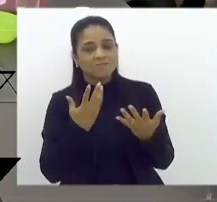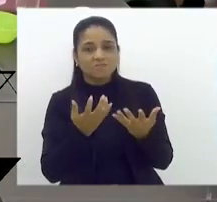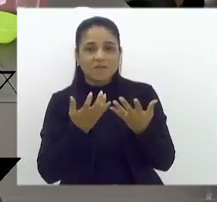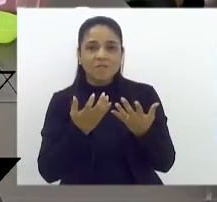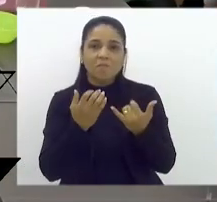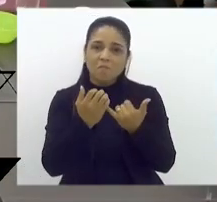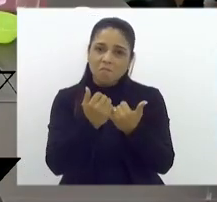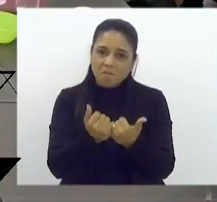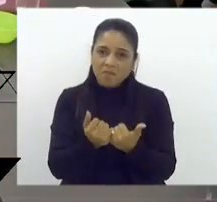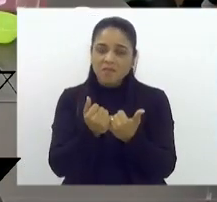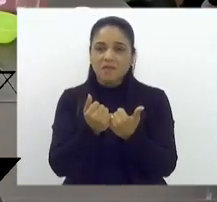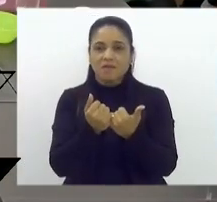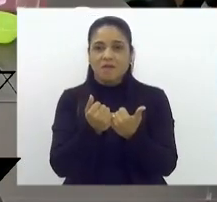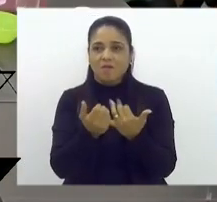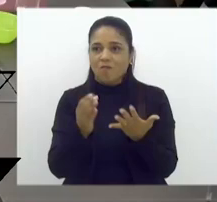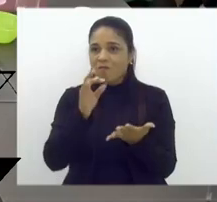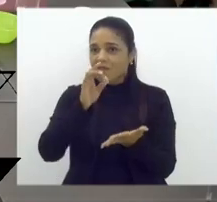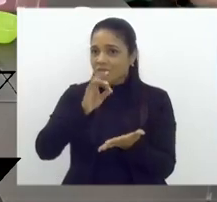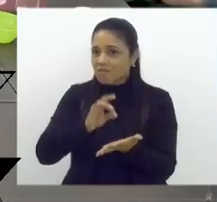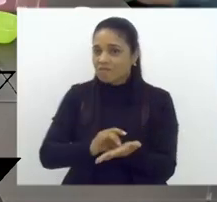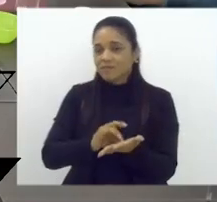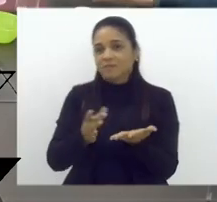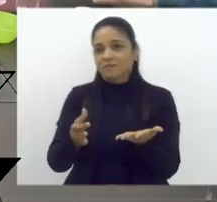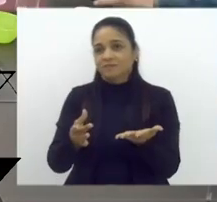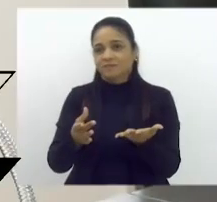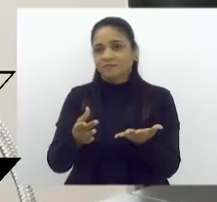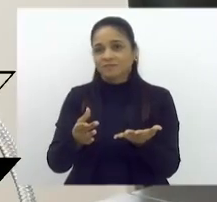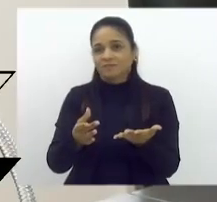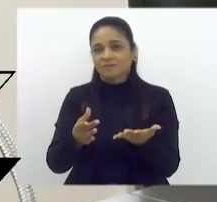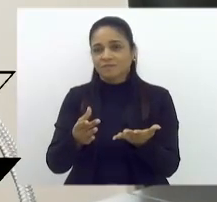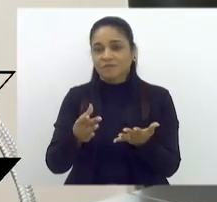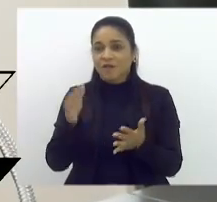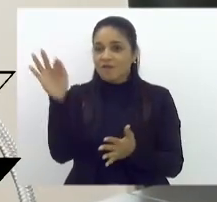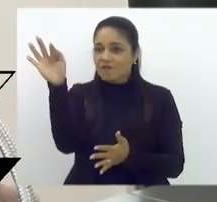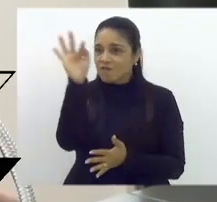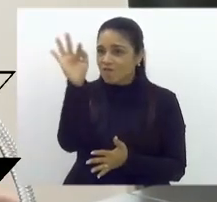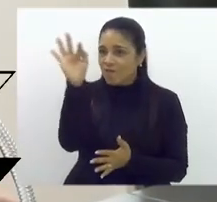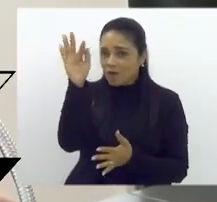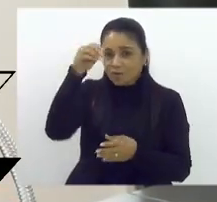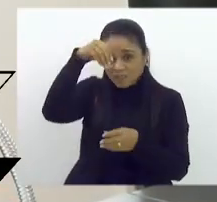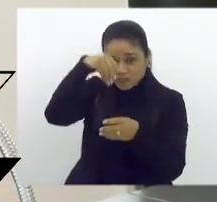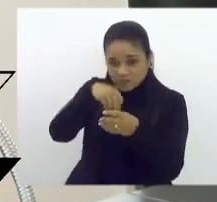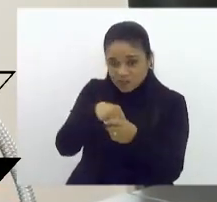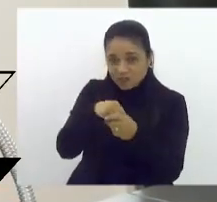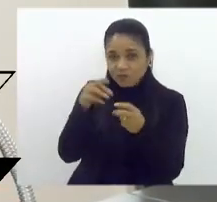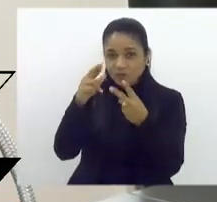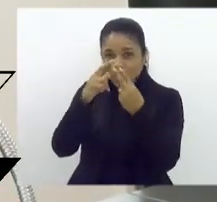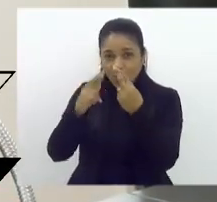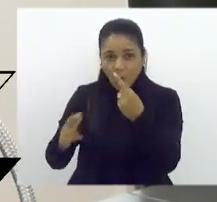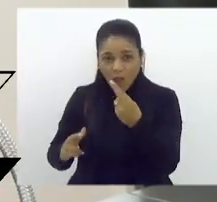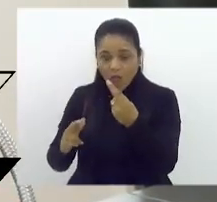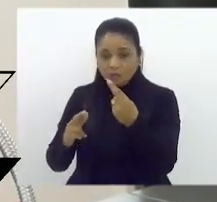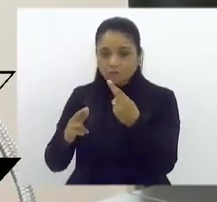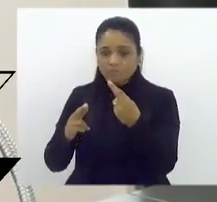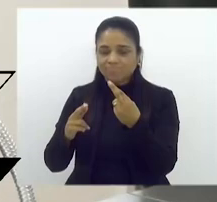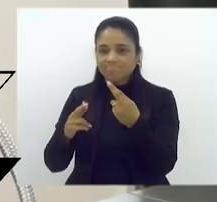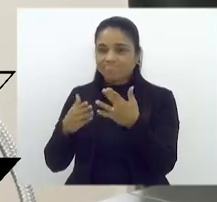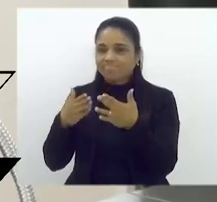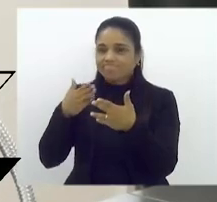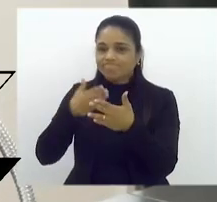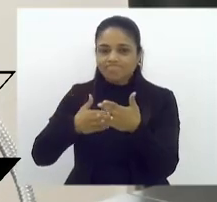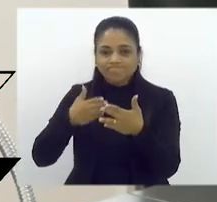realista do que a rainha. Não, e fazer um tombamento de uma faculdade que fica dentro da UERJ vai impedir a UERJ qualquer